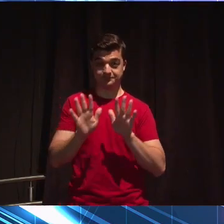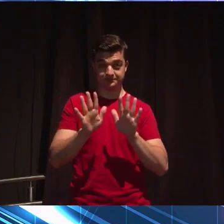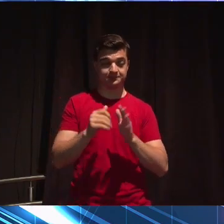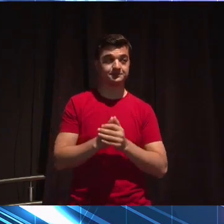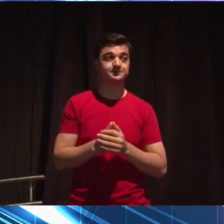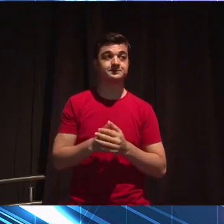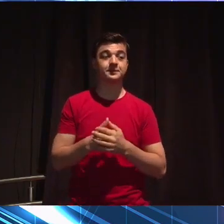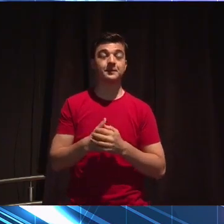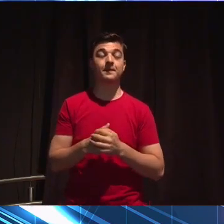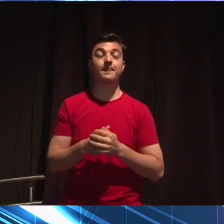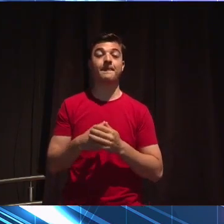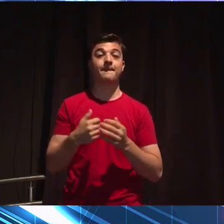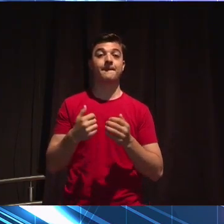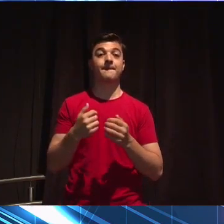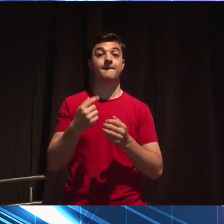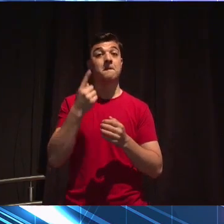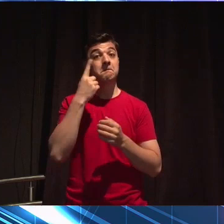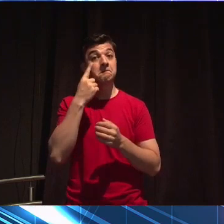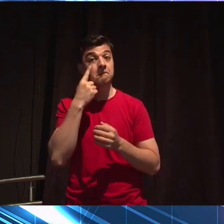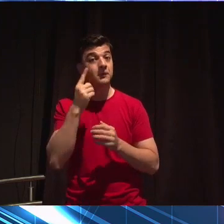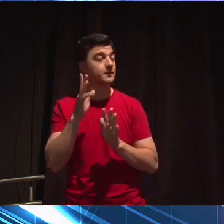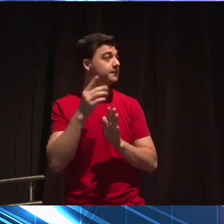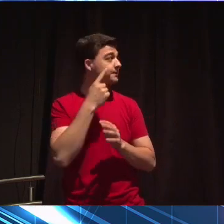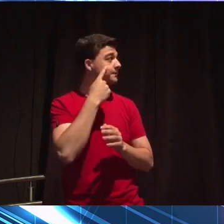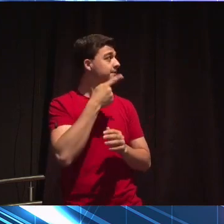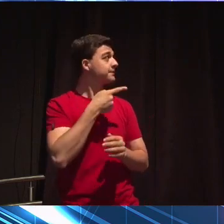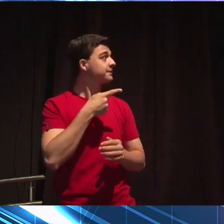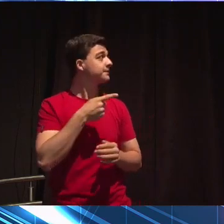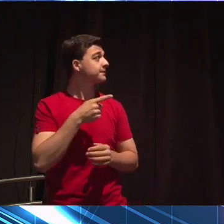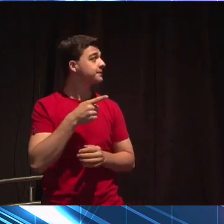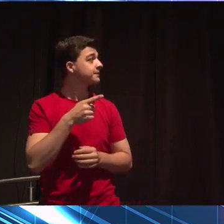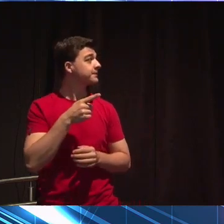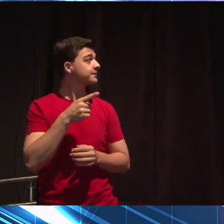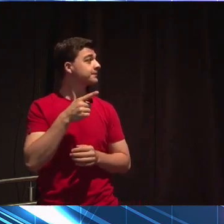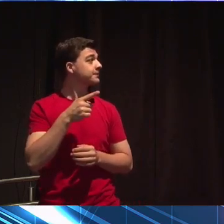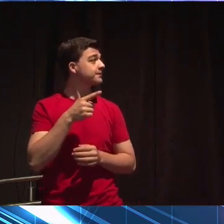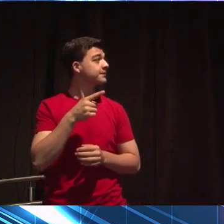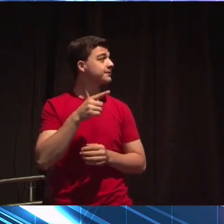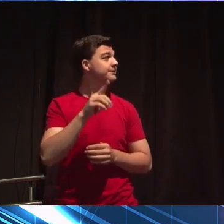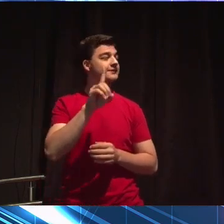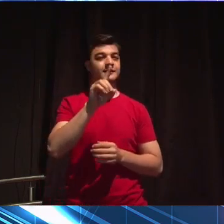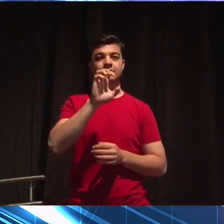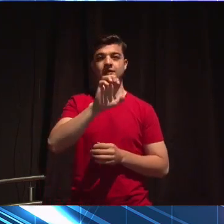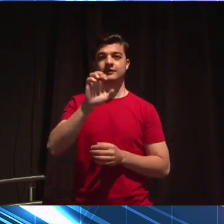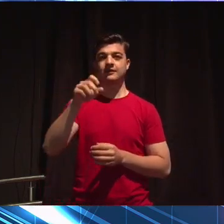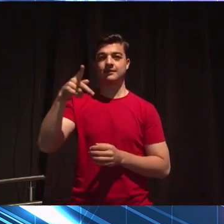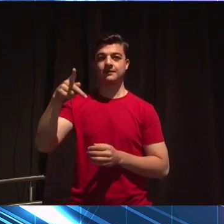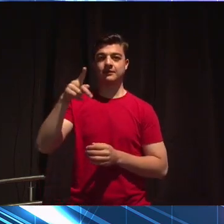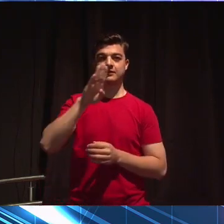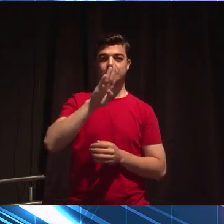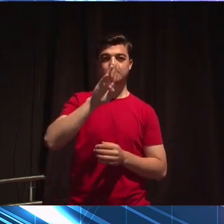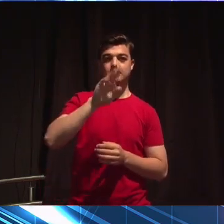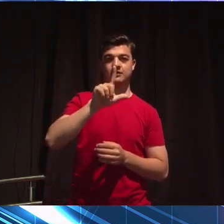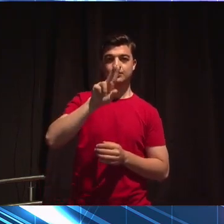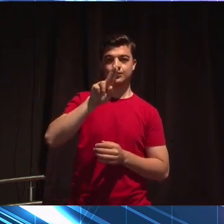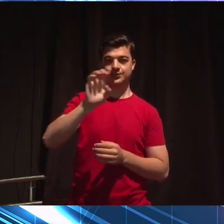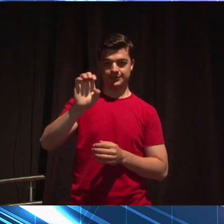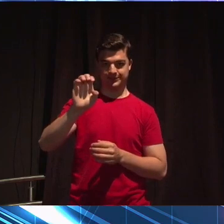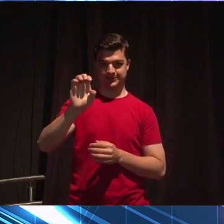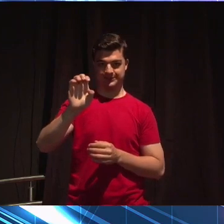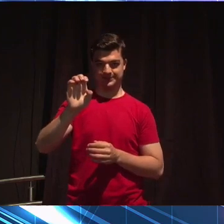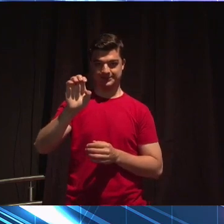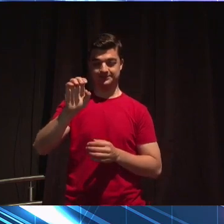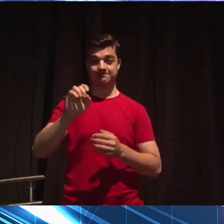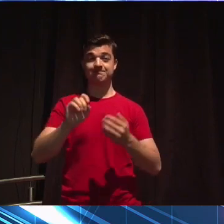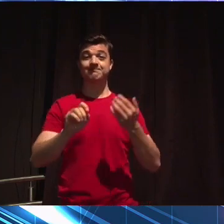que eu quero mostrar para vocês é o Deep Blue. De novo, alguns de vocês talvez lembrem que em 1997 houve um duelo entre o homem e a